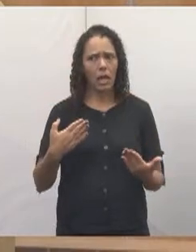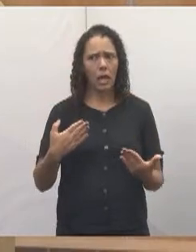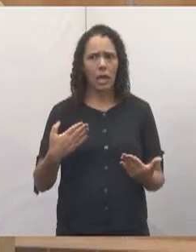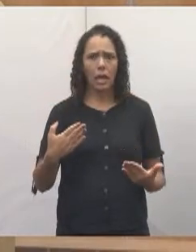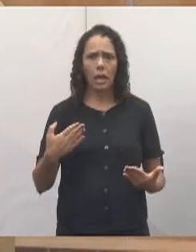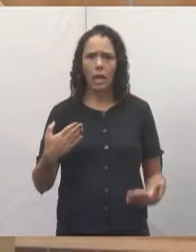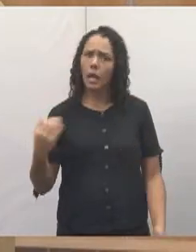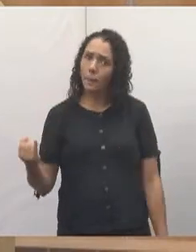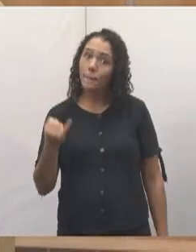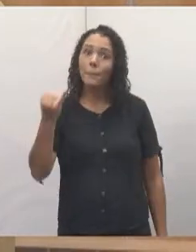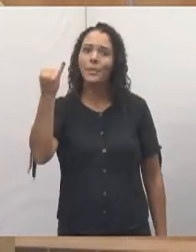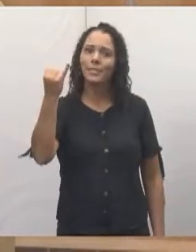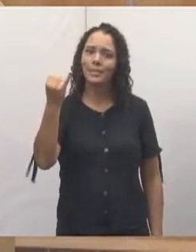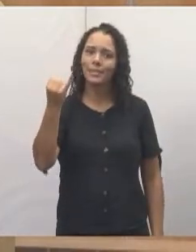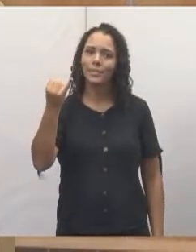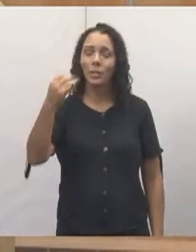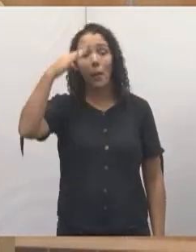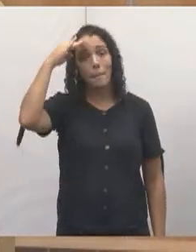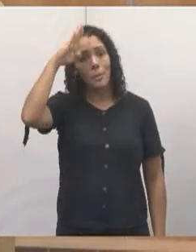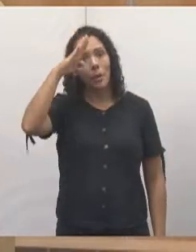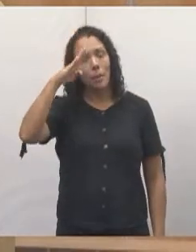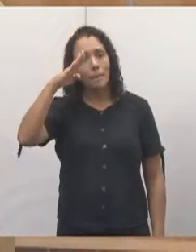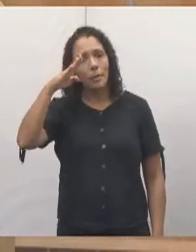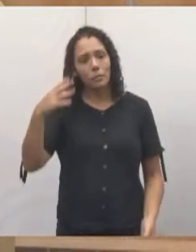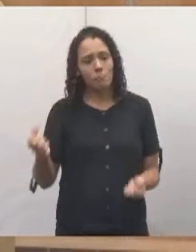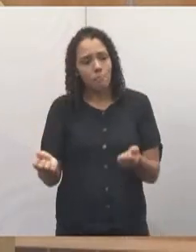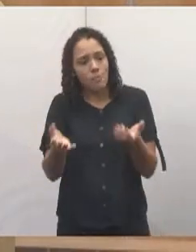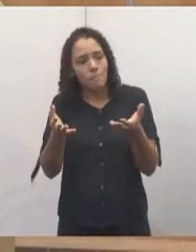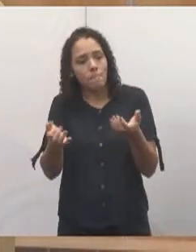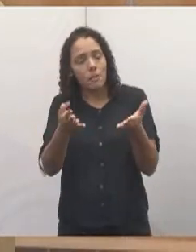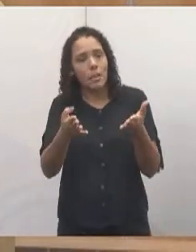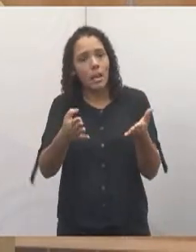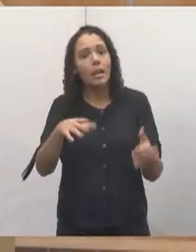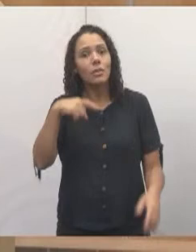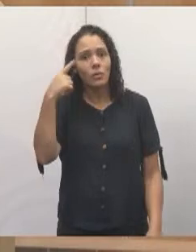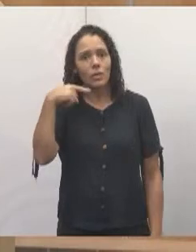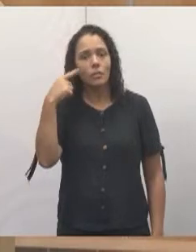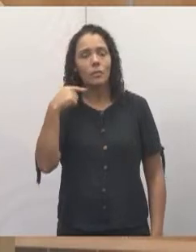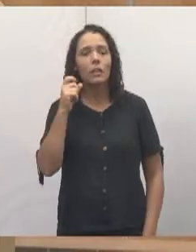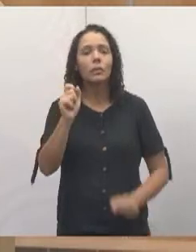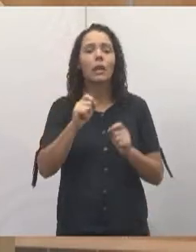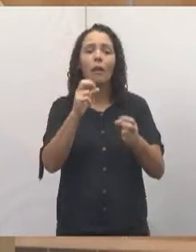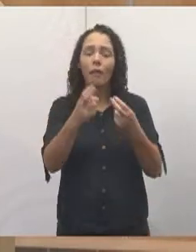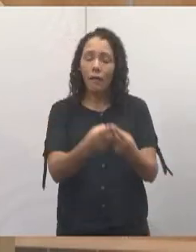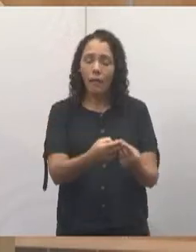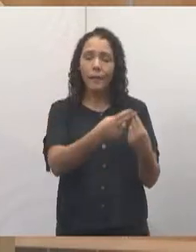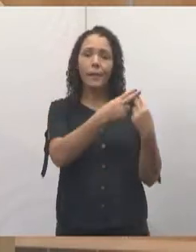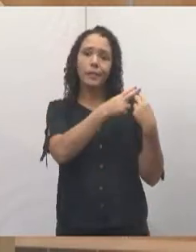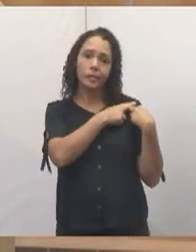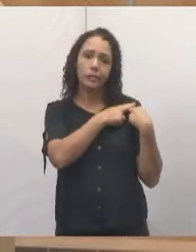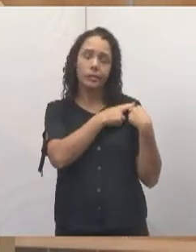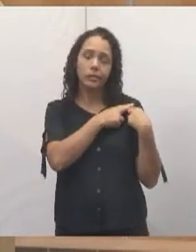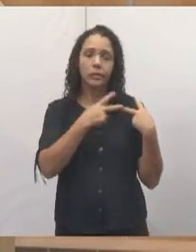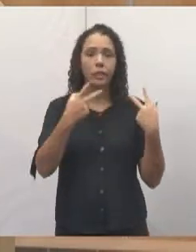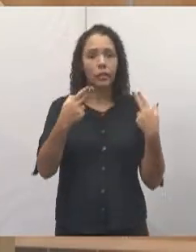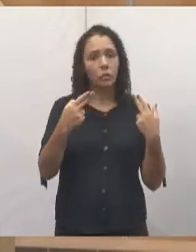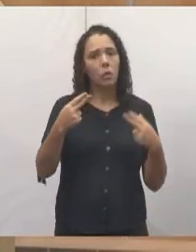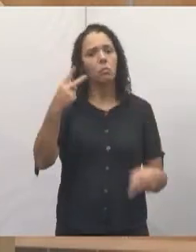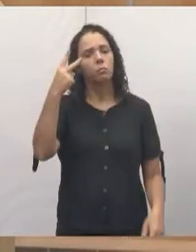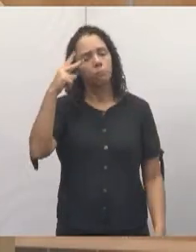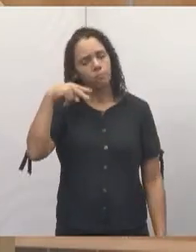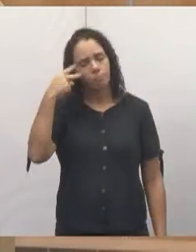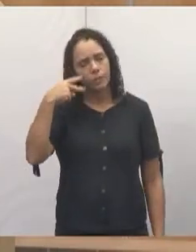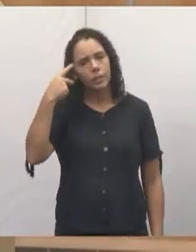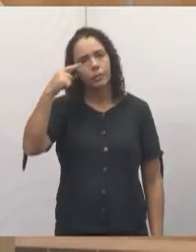para despertar nos colegas advogados a responsabilidade do nosso munus público. Como me antecedeu o vereador Luiz